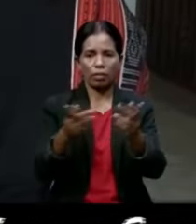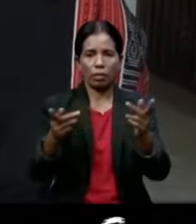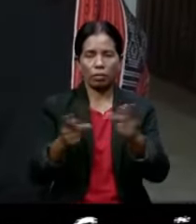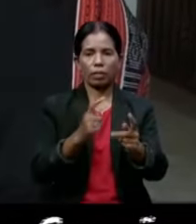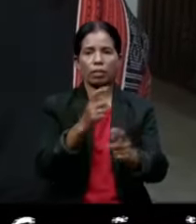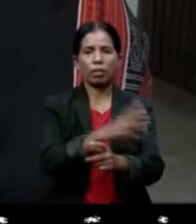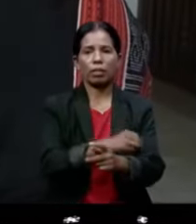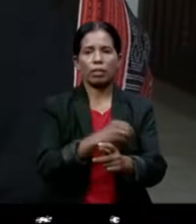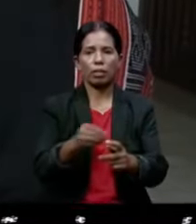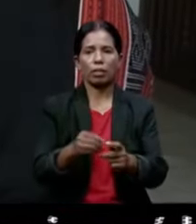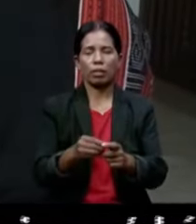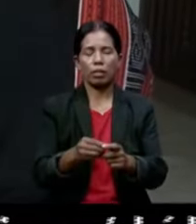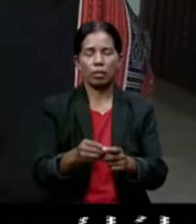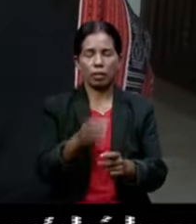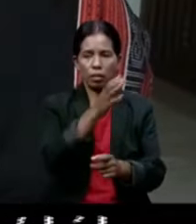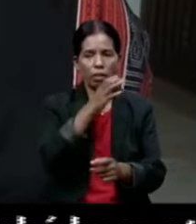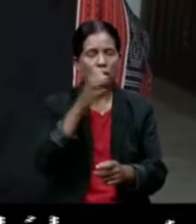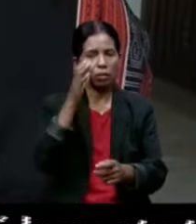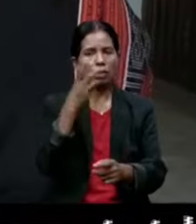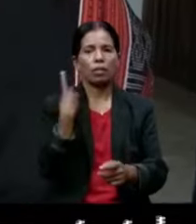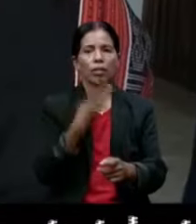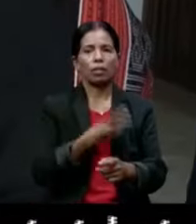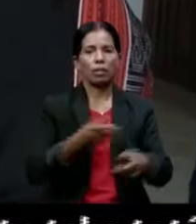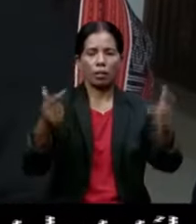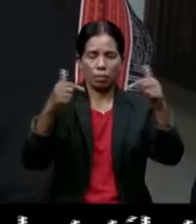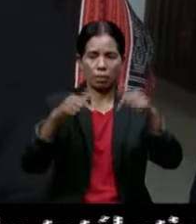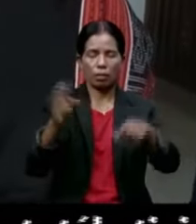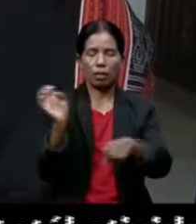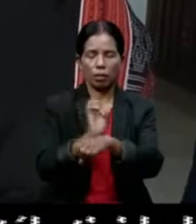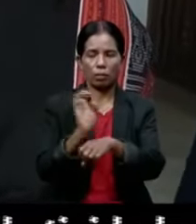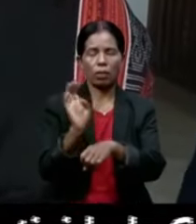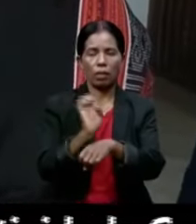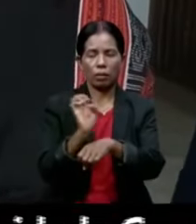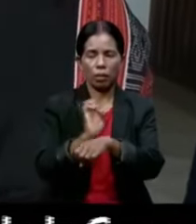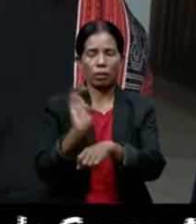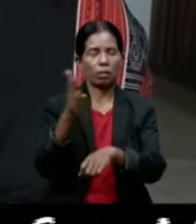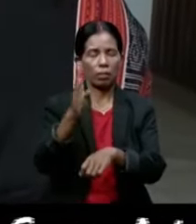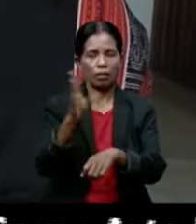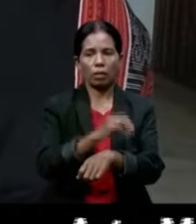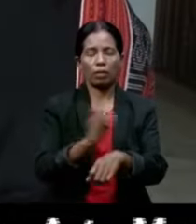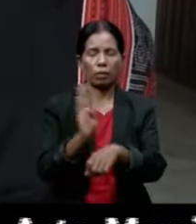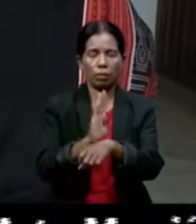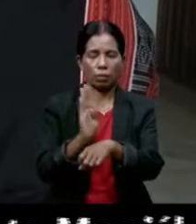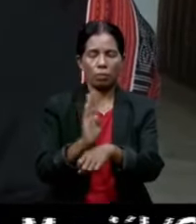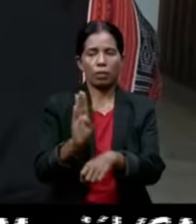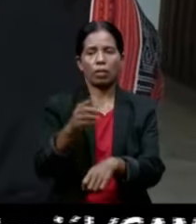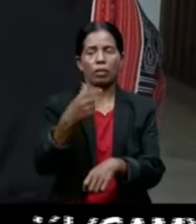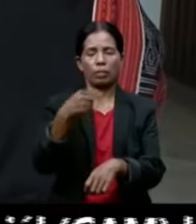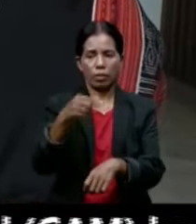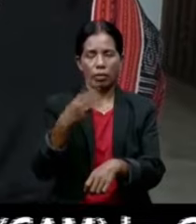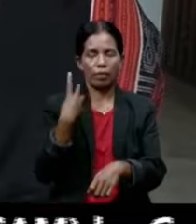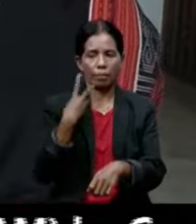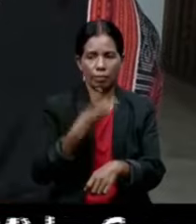turismo, ambiente, agricultura, e também a área economia azul, né, e economia verde. Então, a